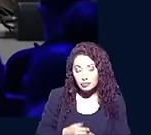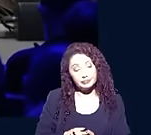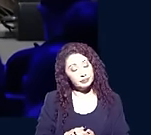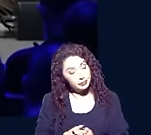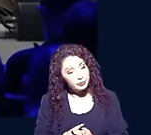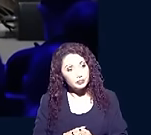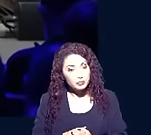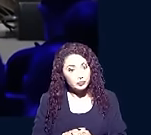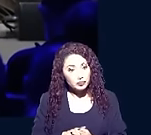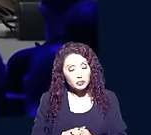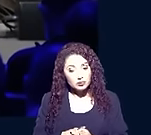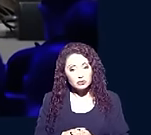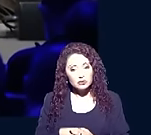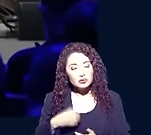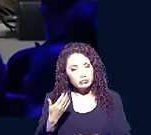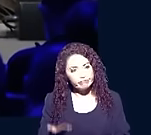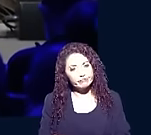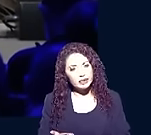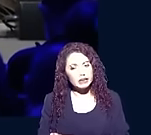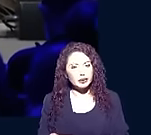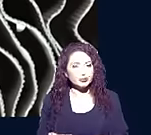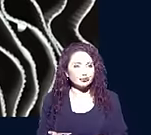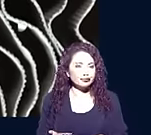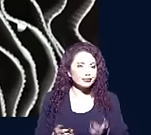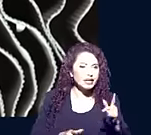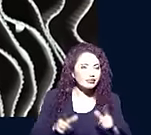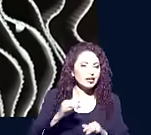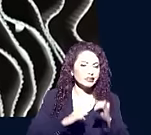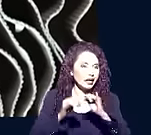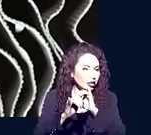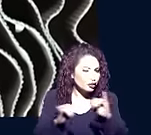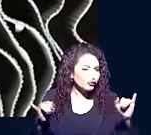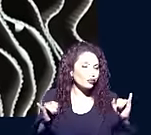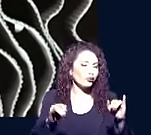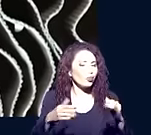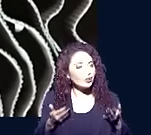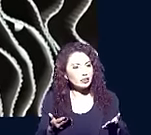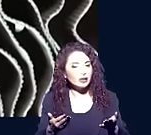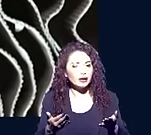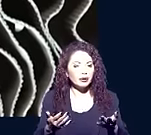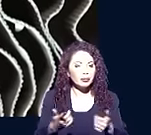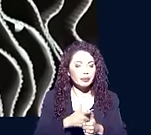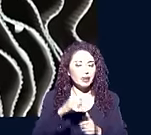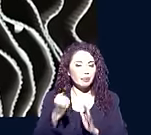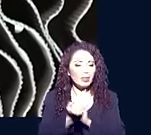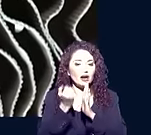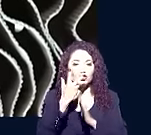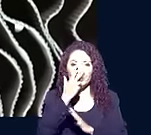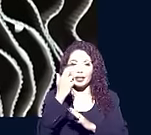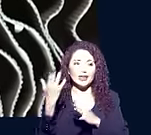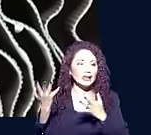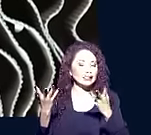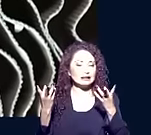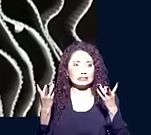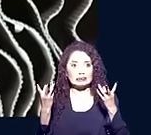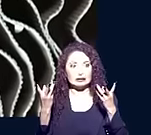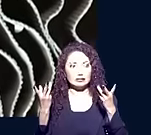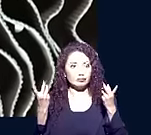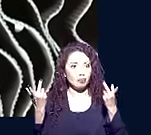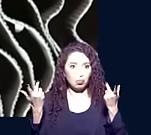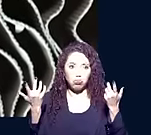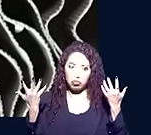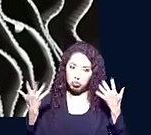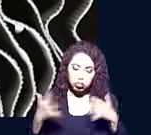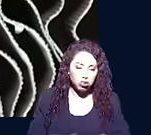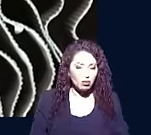princípio na na imprensa o primeiro Impacto era de de que agora acabou o mundo né